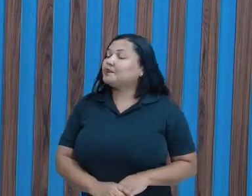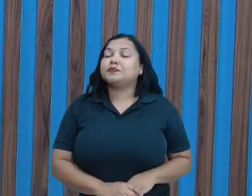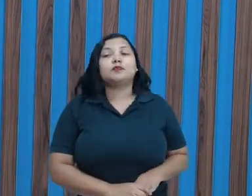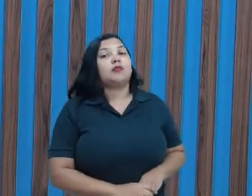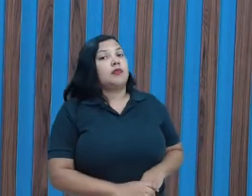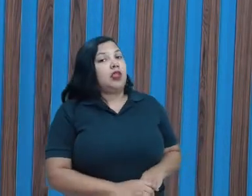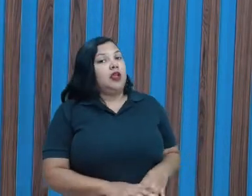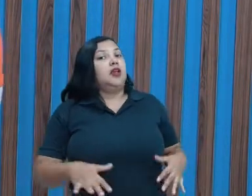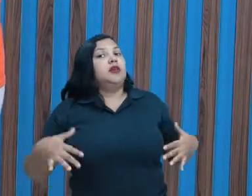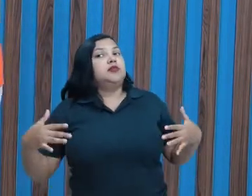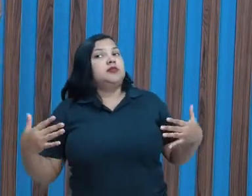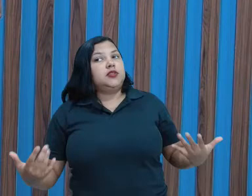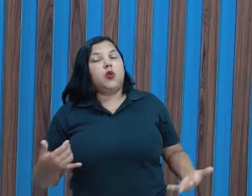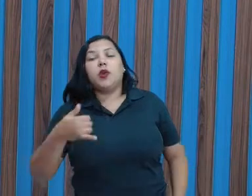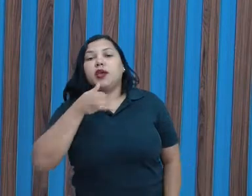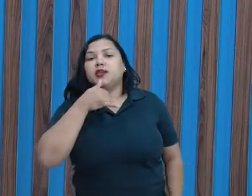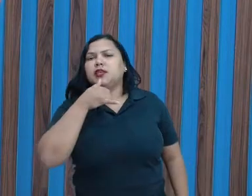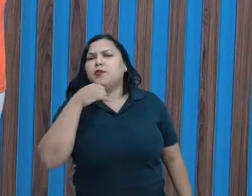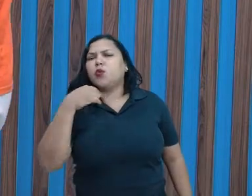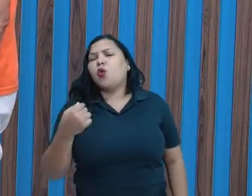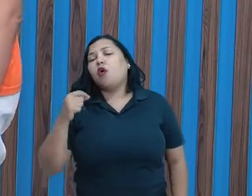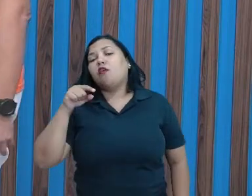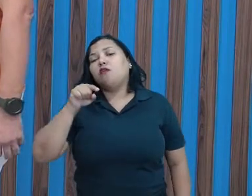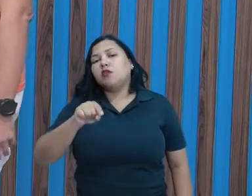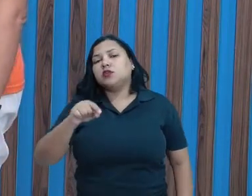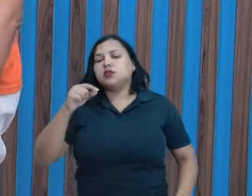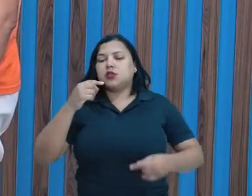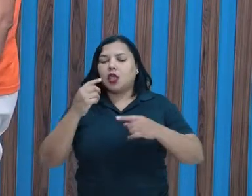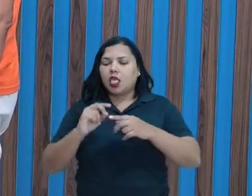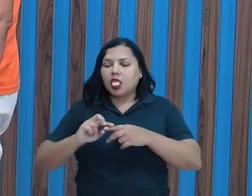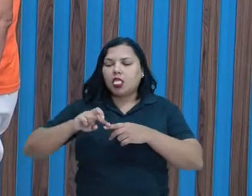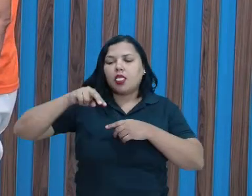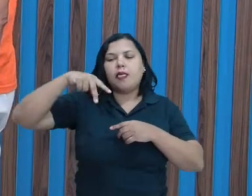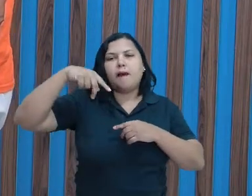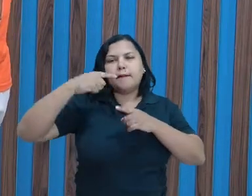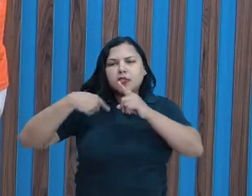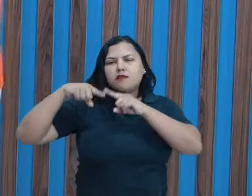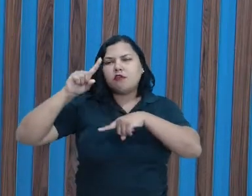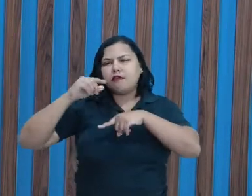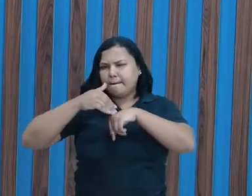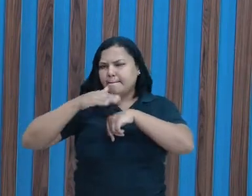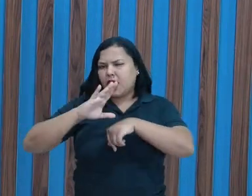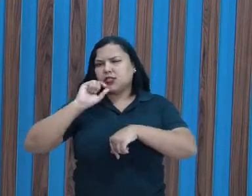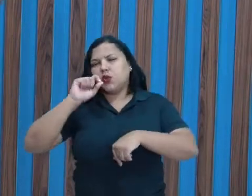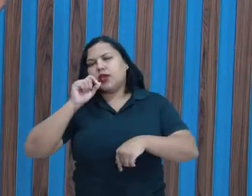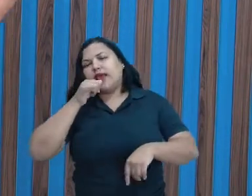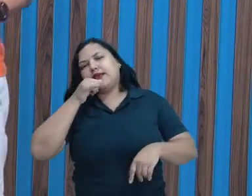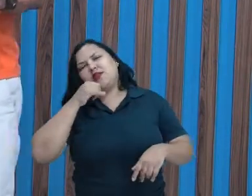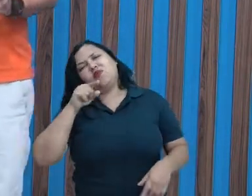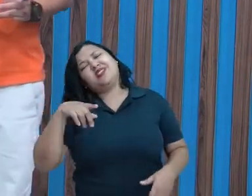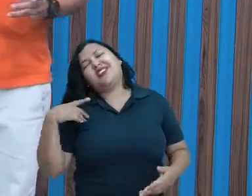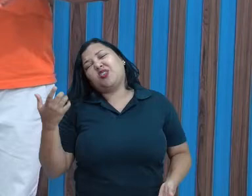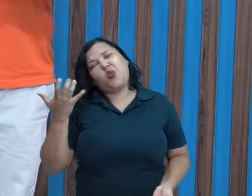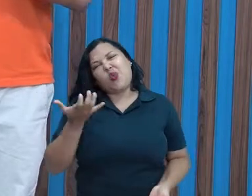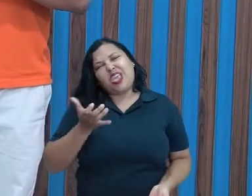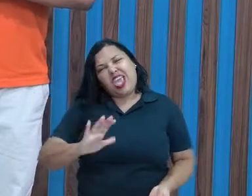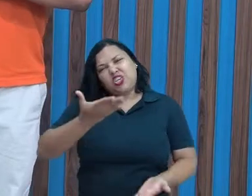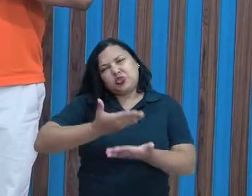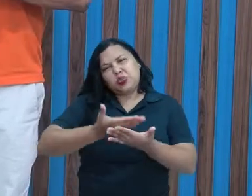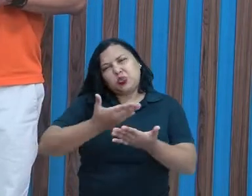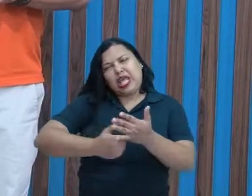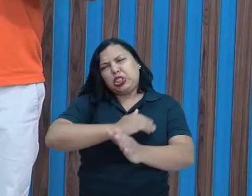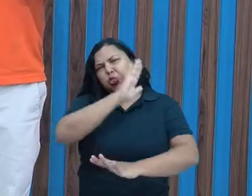um passo a mais, pessoal, é você incluir o refrão da música nos seus estudos. Então, se está com preguiça de estudar a letra da música